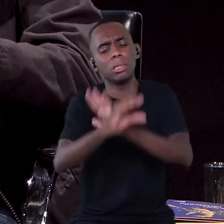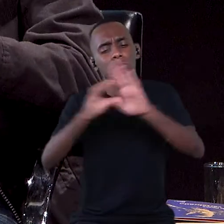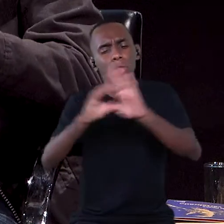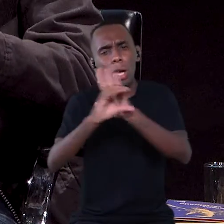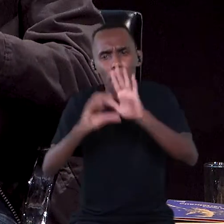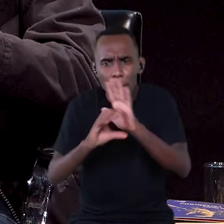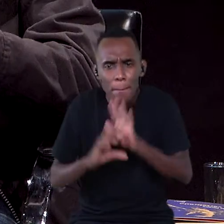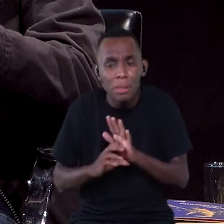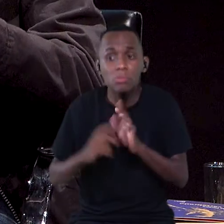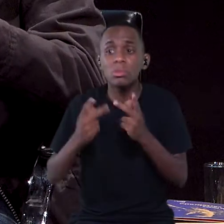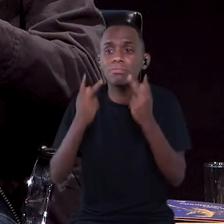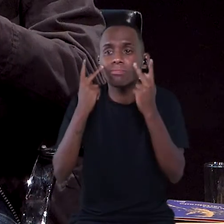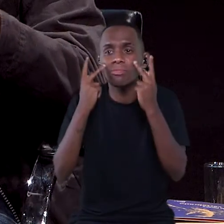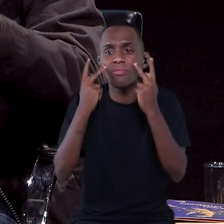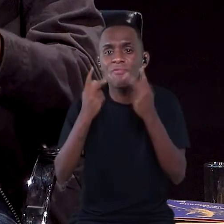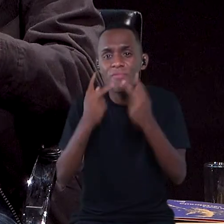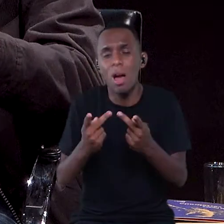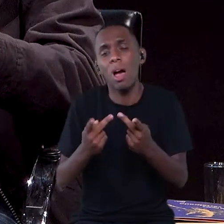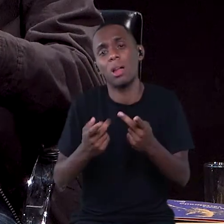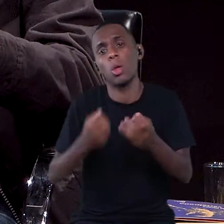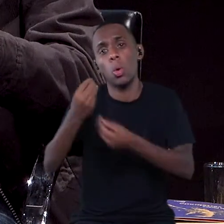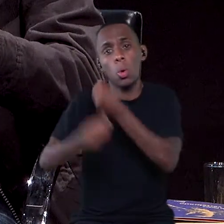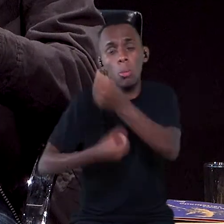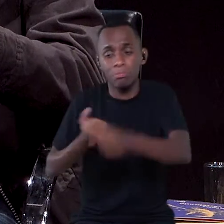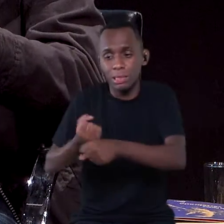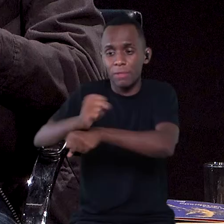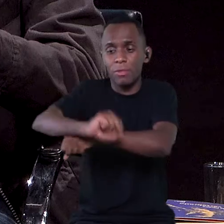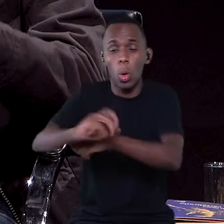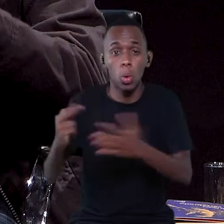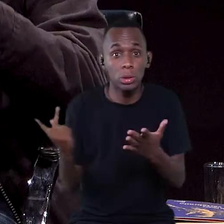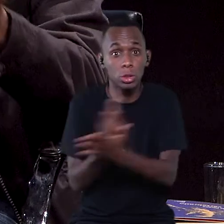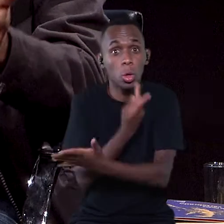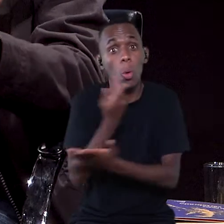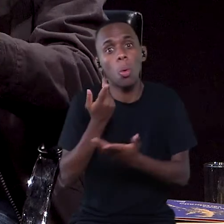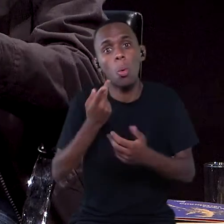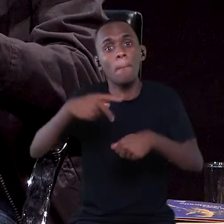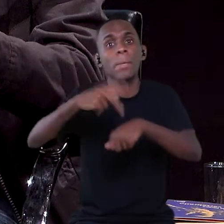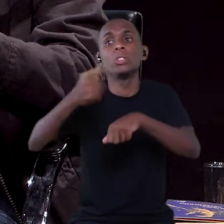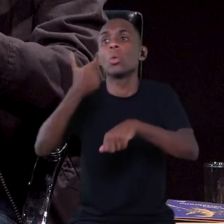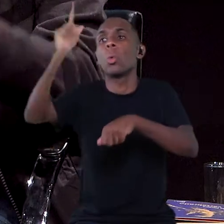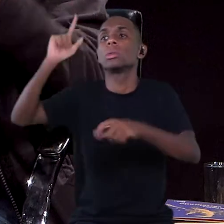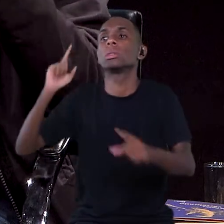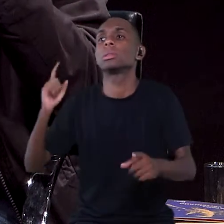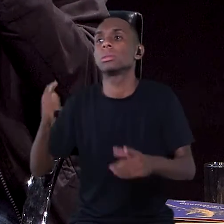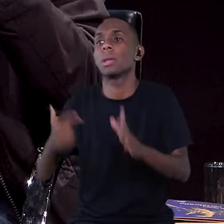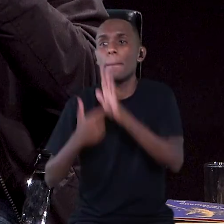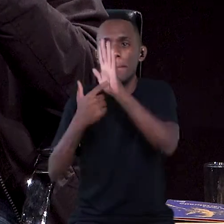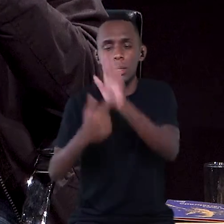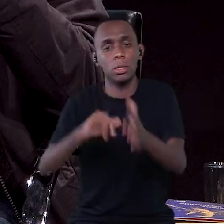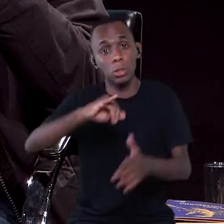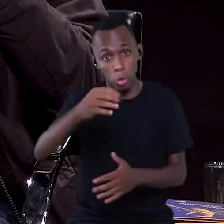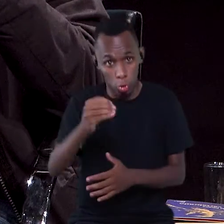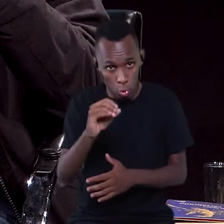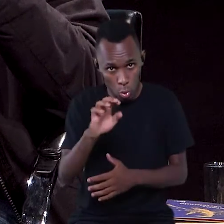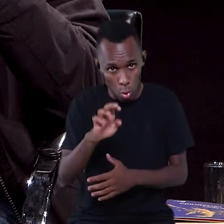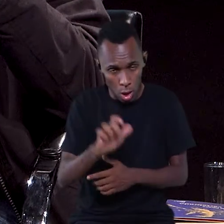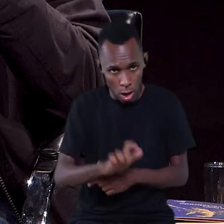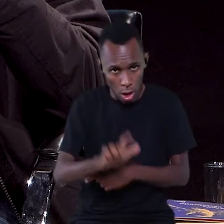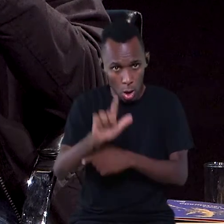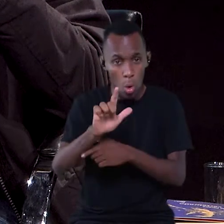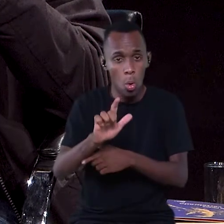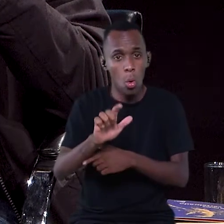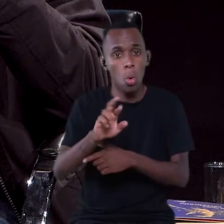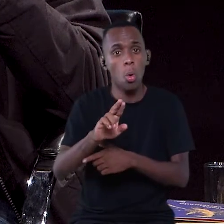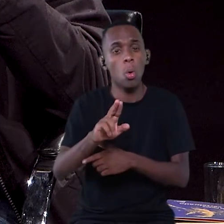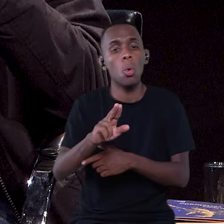que você conta do processo da escravidão e seus desdobramentos, um país ou outro aparece. O Joel Rufino dos Santos ele